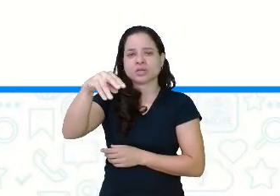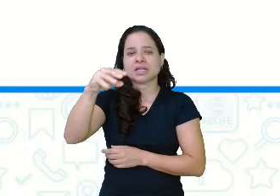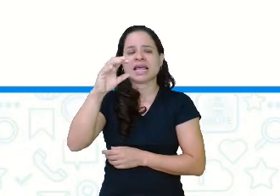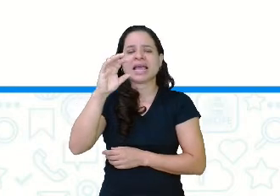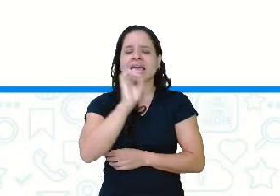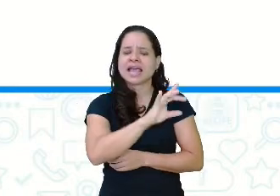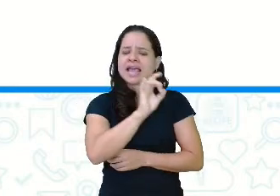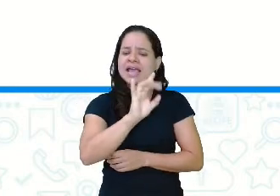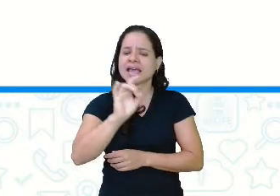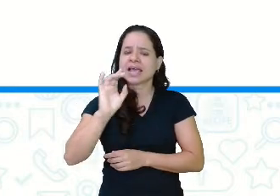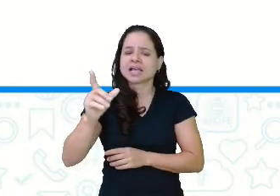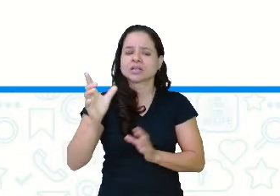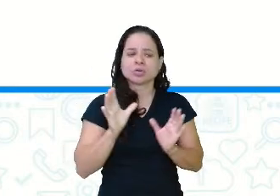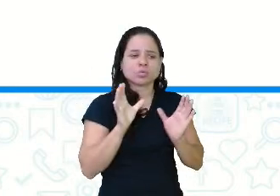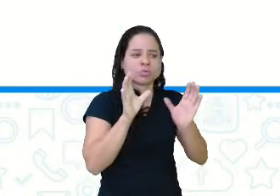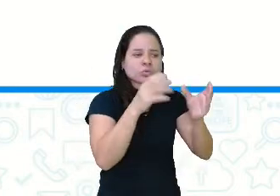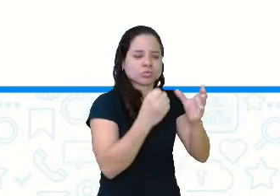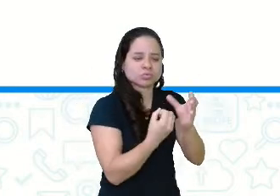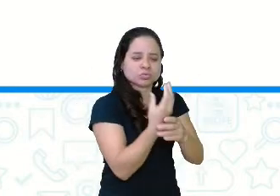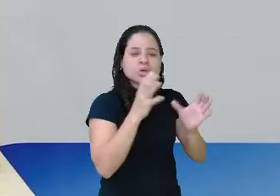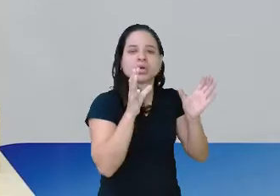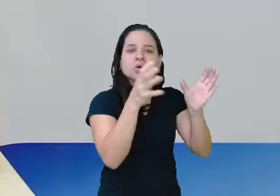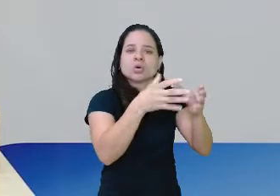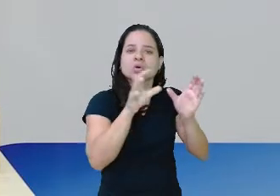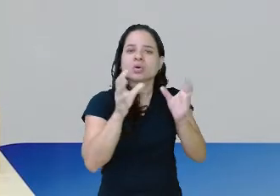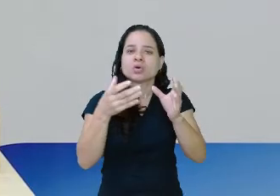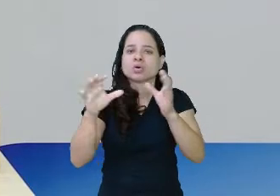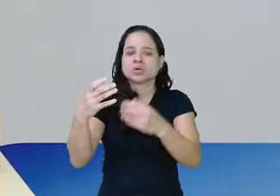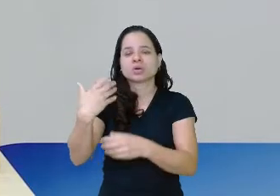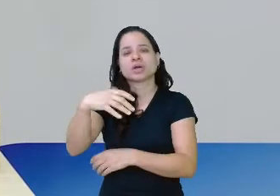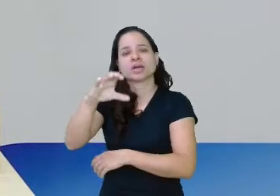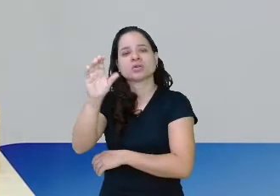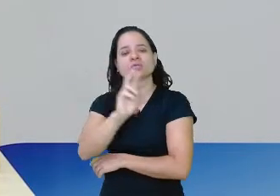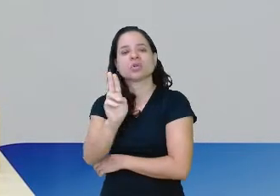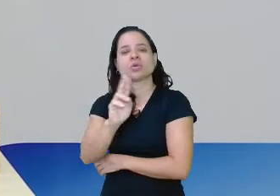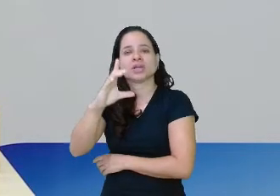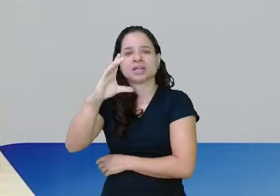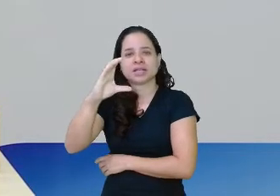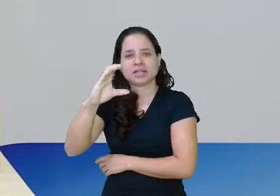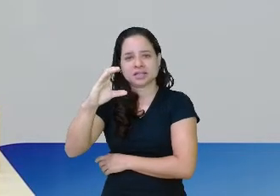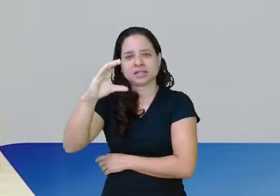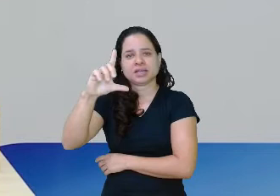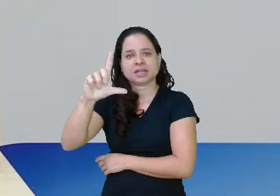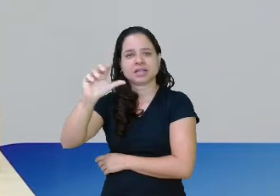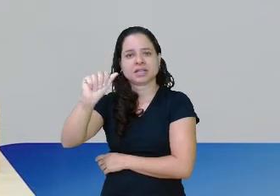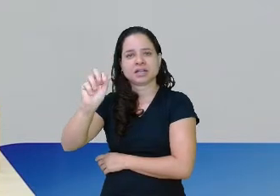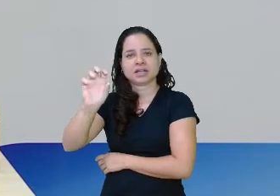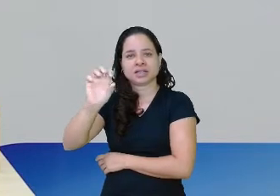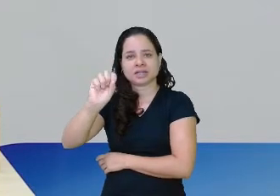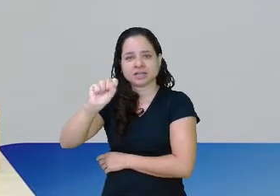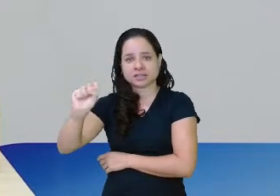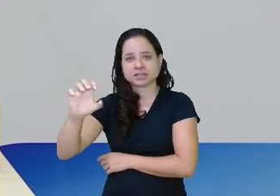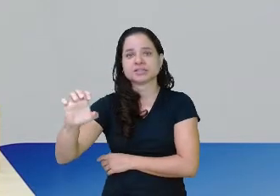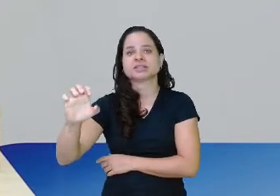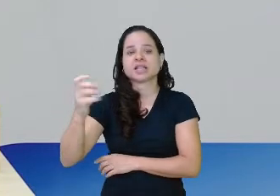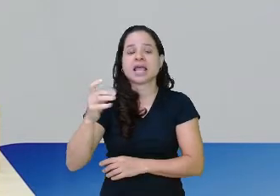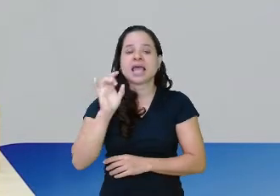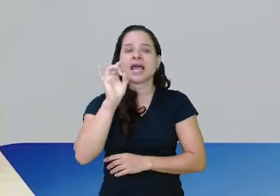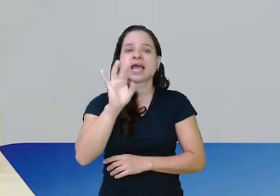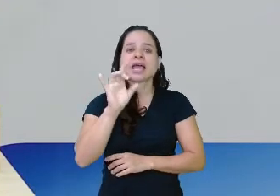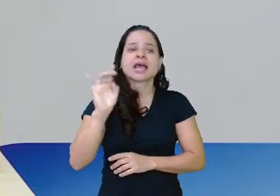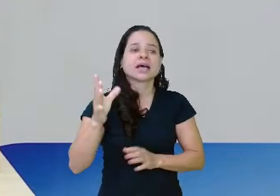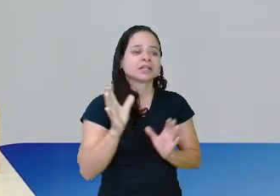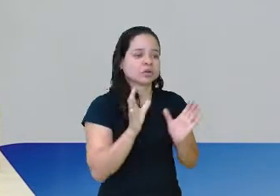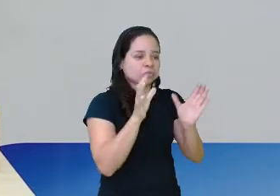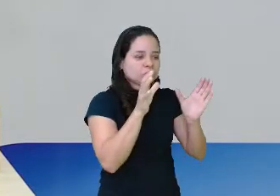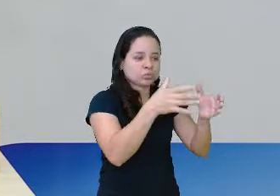ordem forma um novo grupo denominado classe. Como assim? A cada 3 ordens,